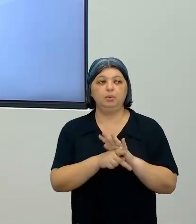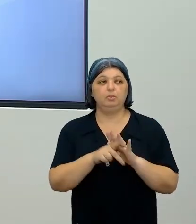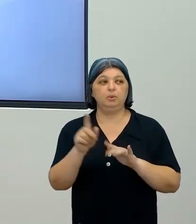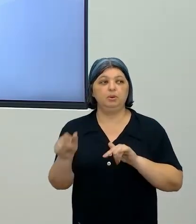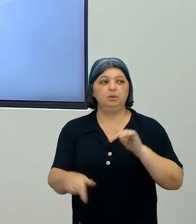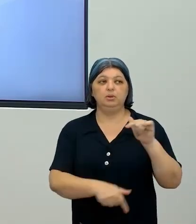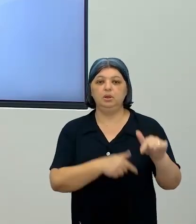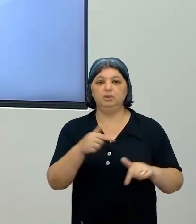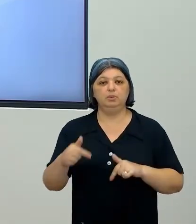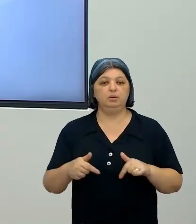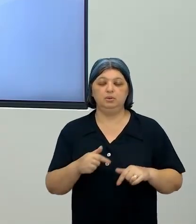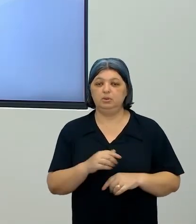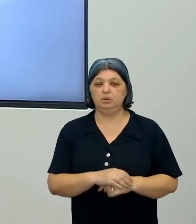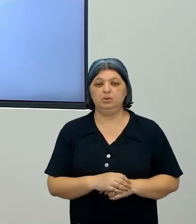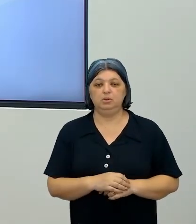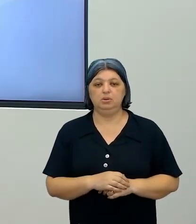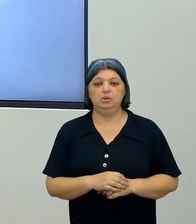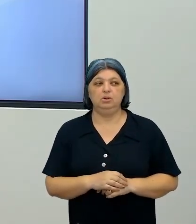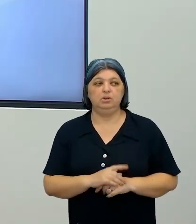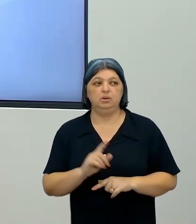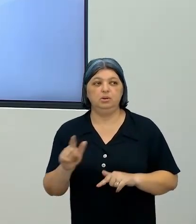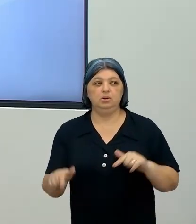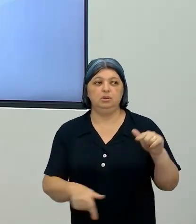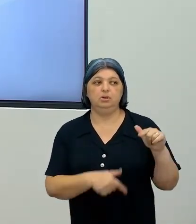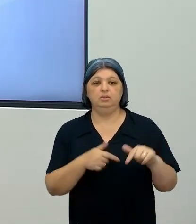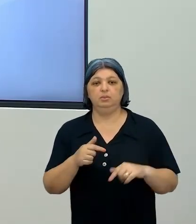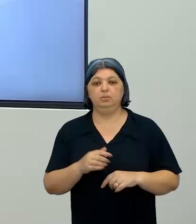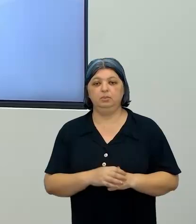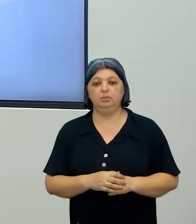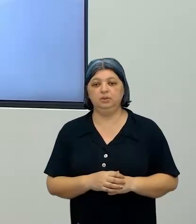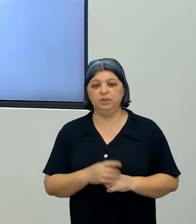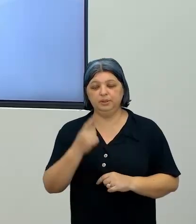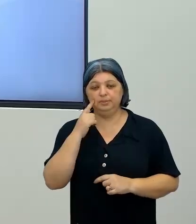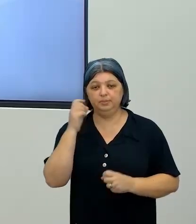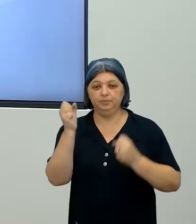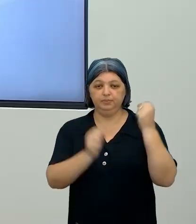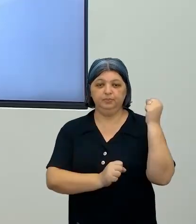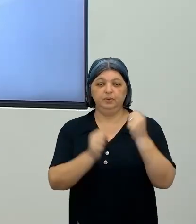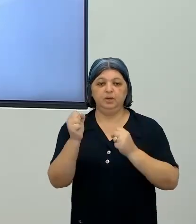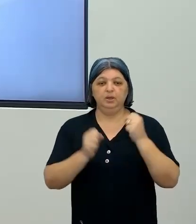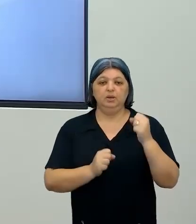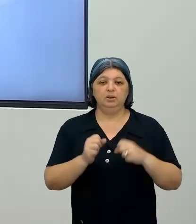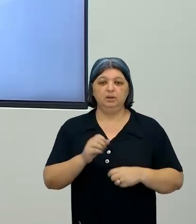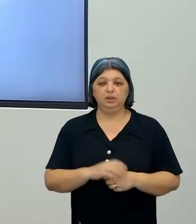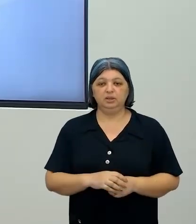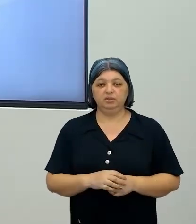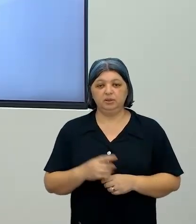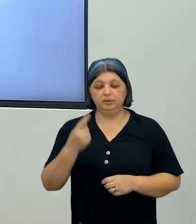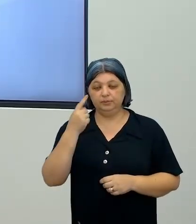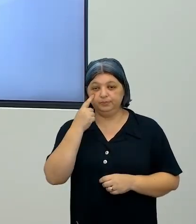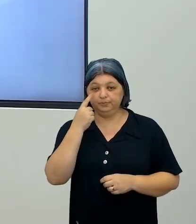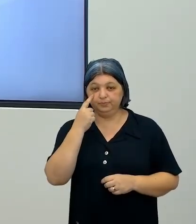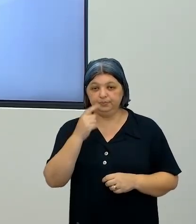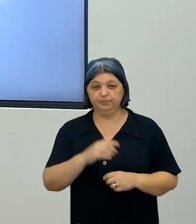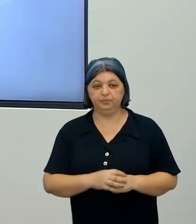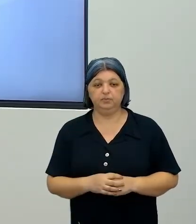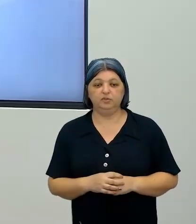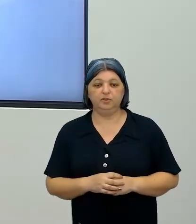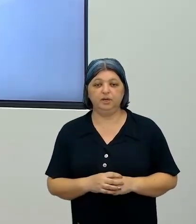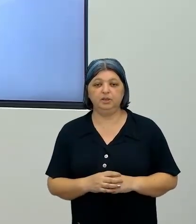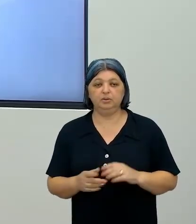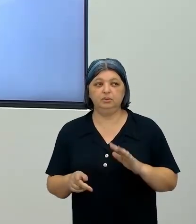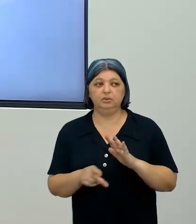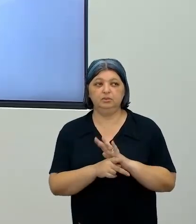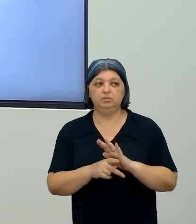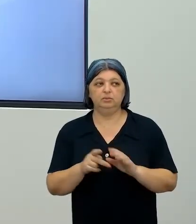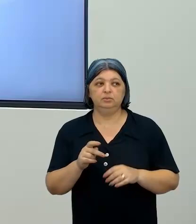de que esses trabalhadores que não podem mais trabalhar nas indústrias, que se tornam desnecessários para as indústrias, eles têm que